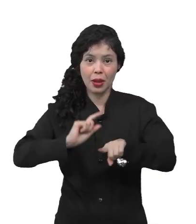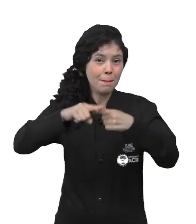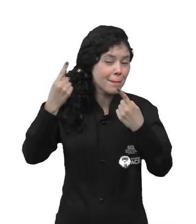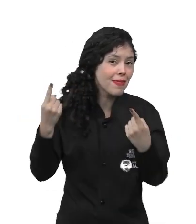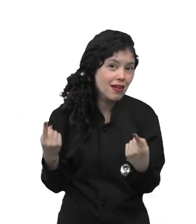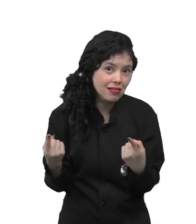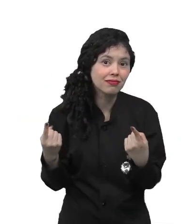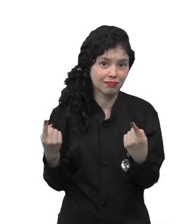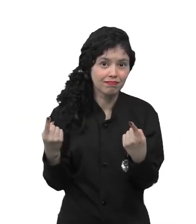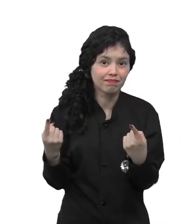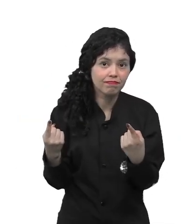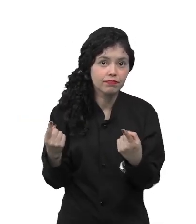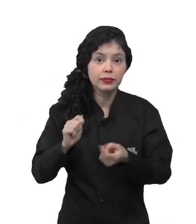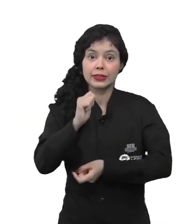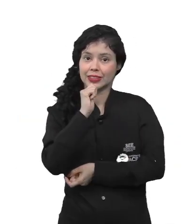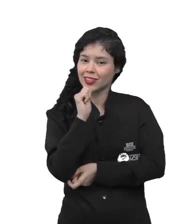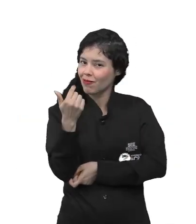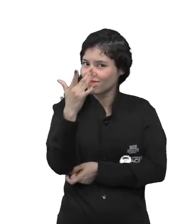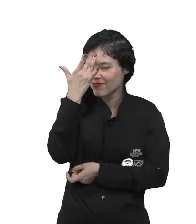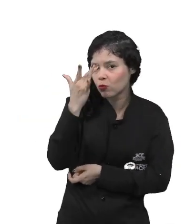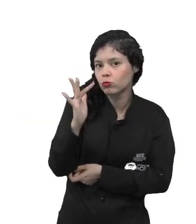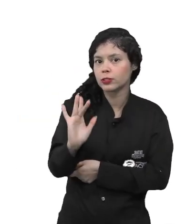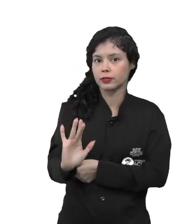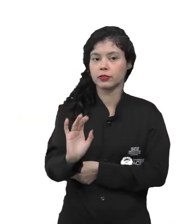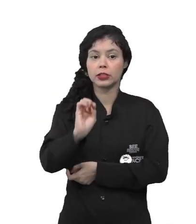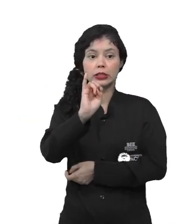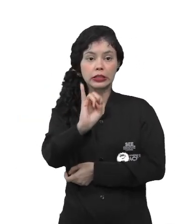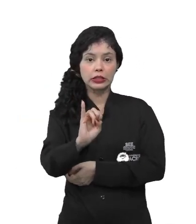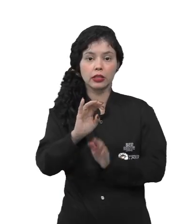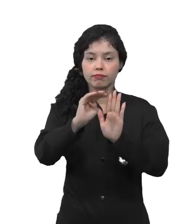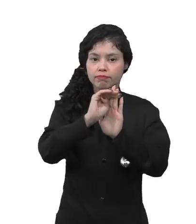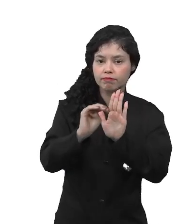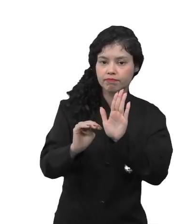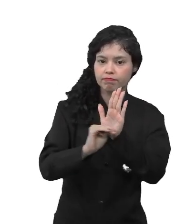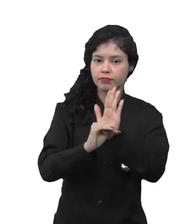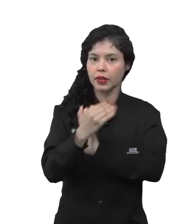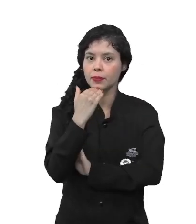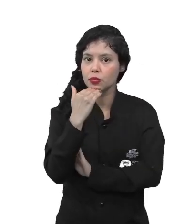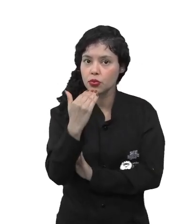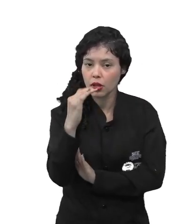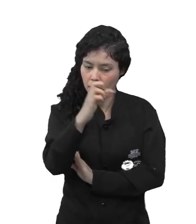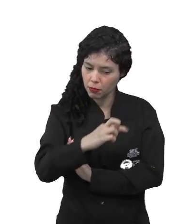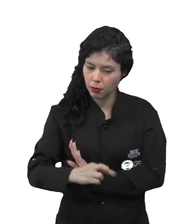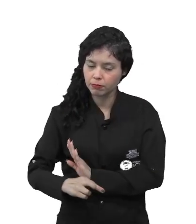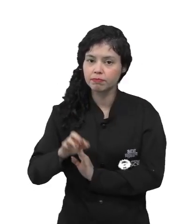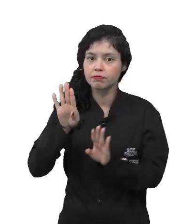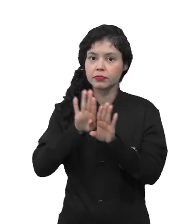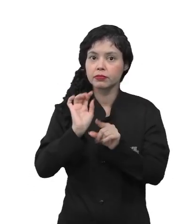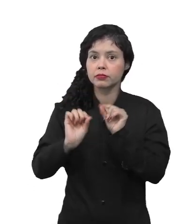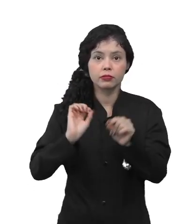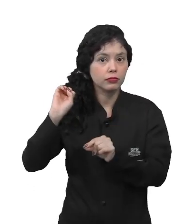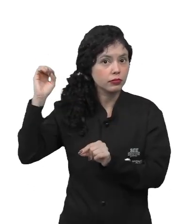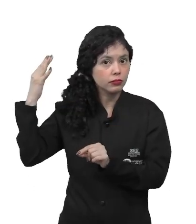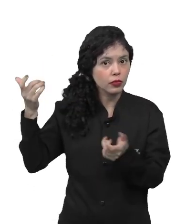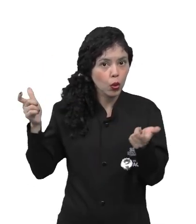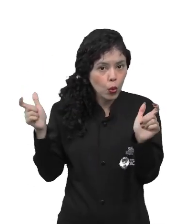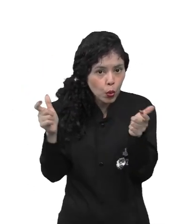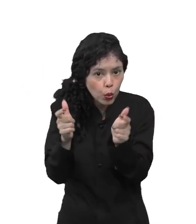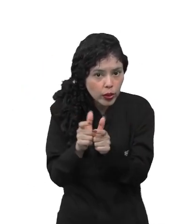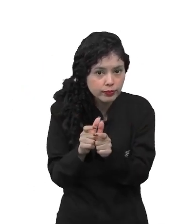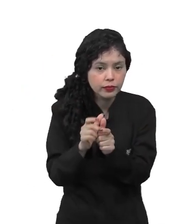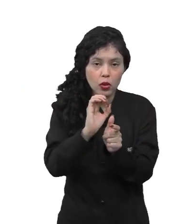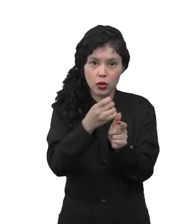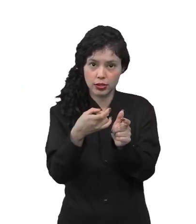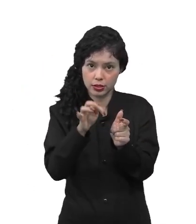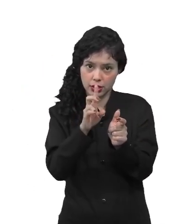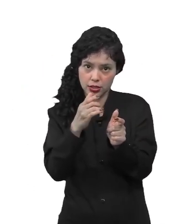Porém, eu ainda não sei se nessa etapa que ele quer que eu analise, aconteceu redução ou oxidação,